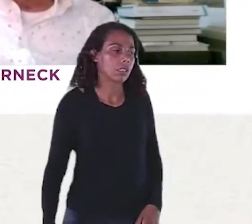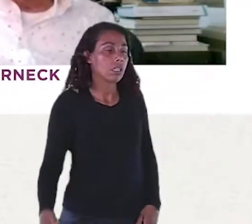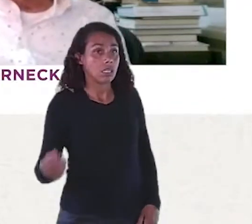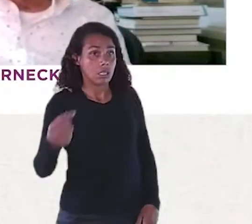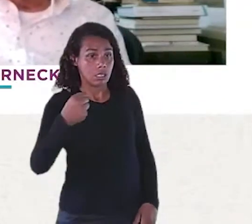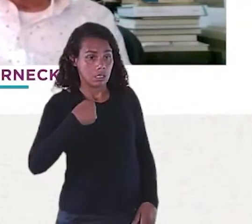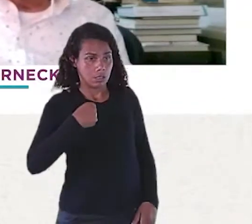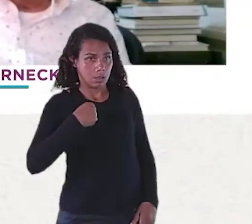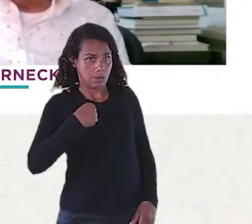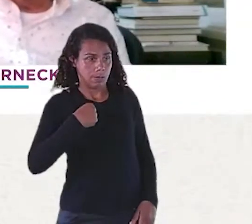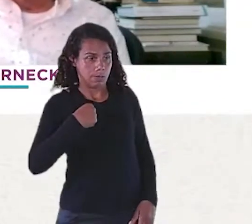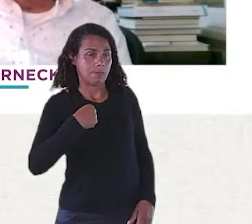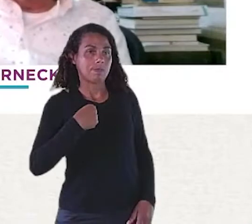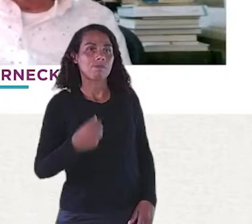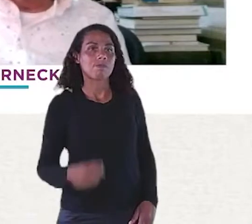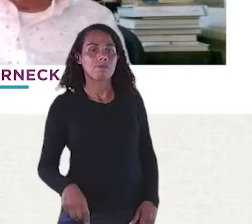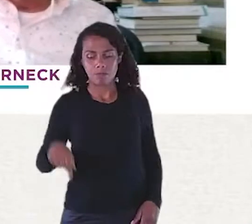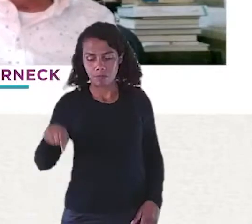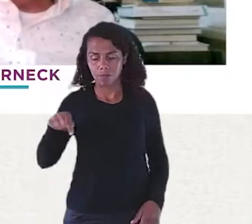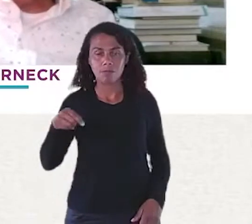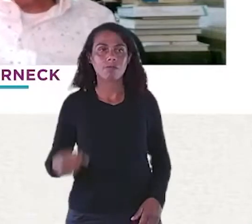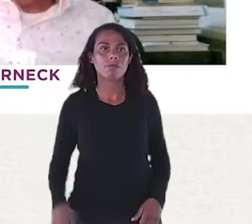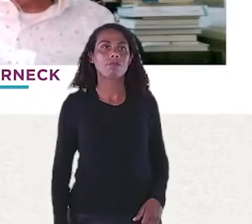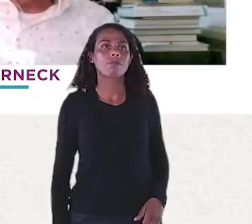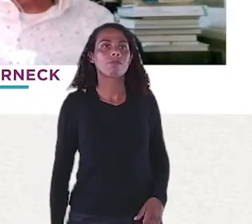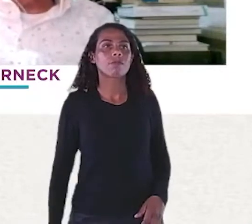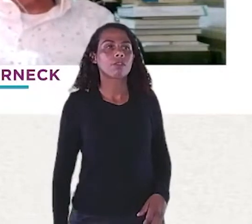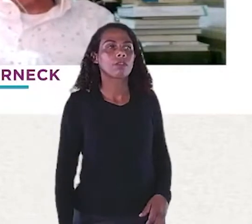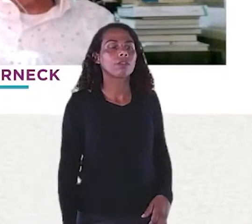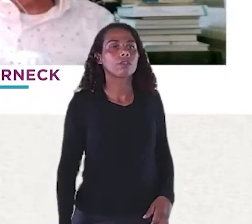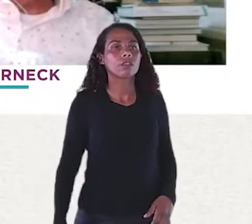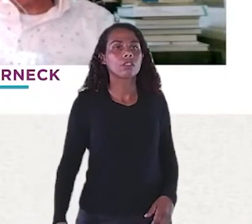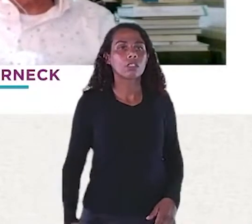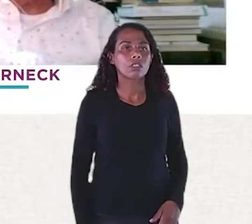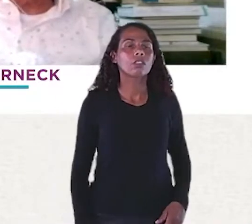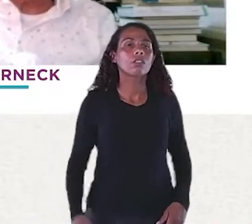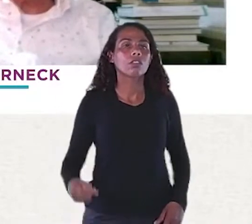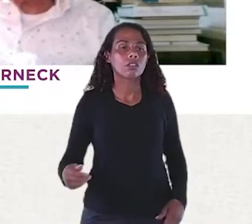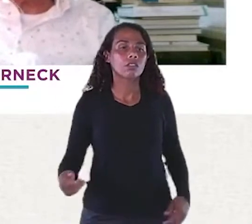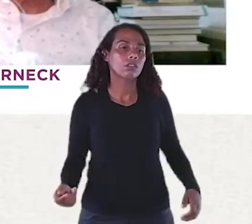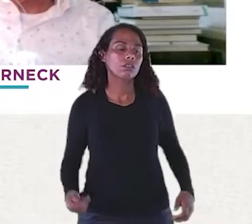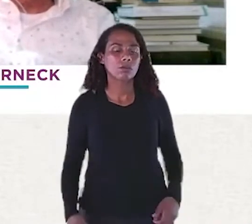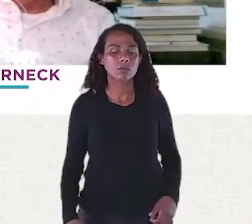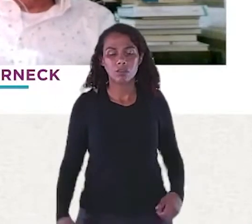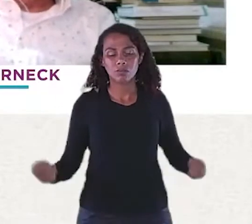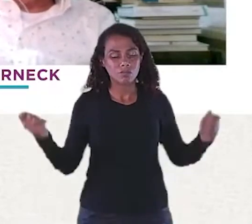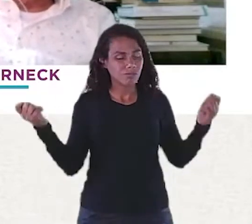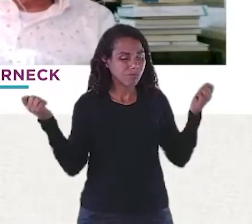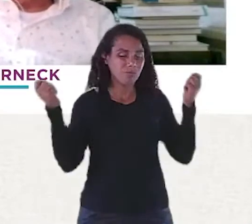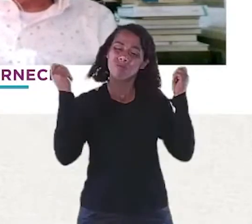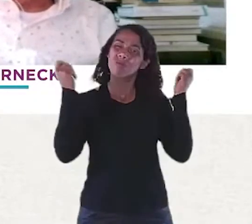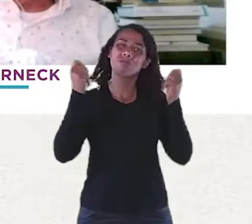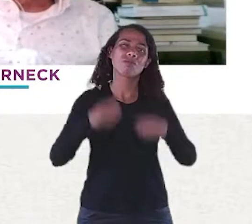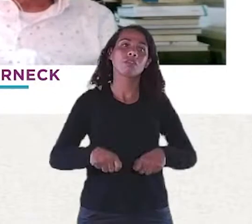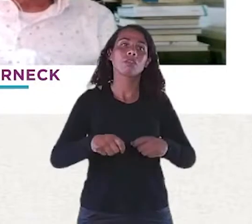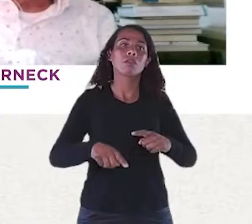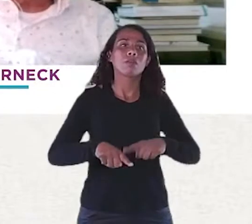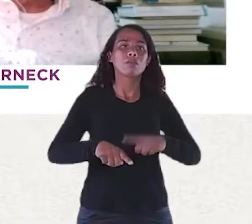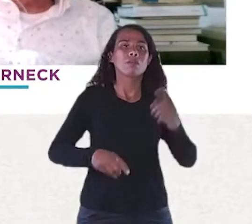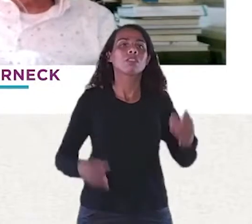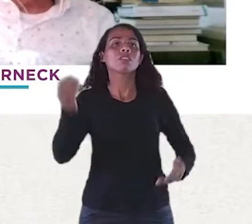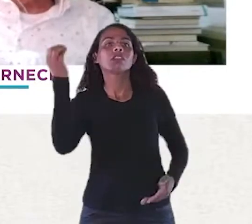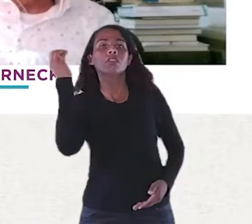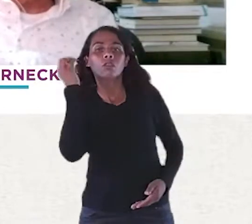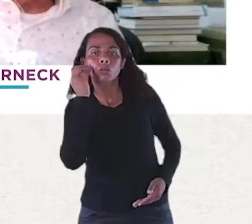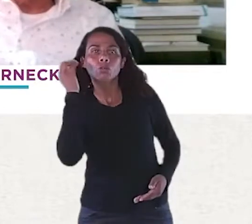que é a constatação da minha incapacidade de fazer uma coisa que seja prontinha já, sabe?